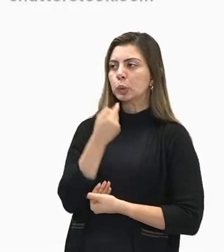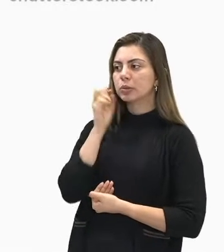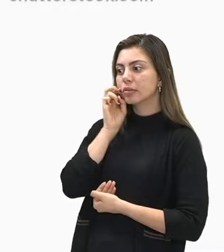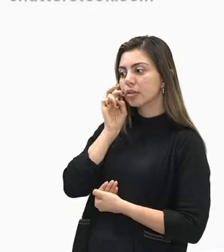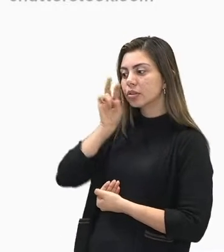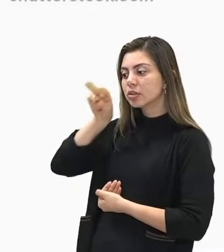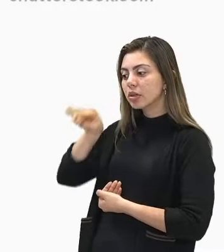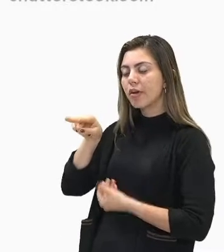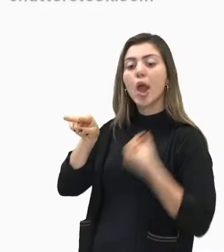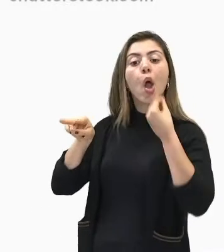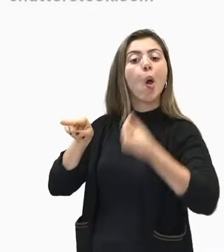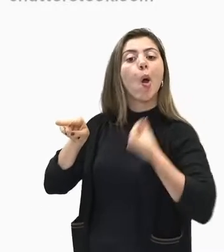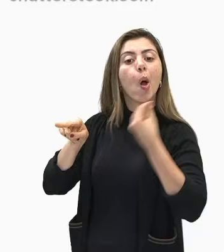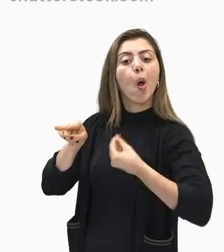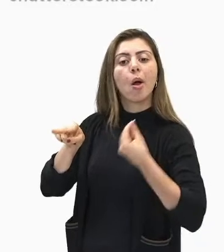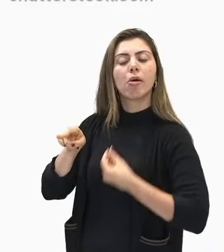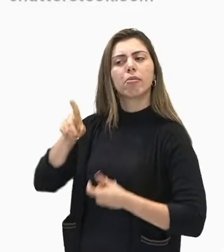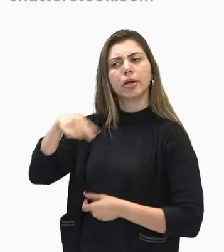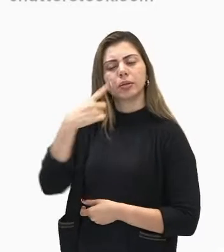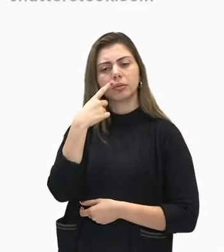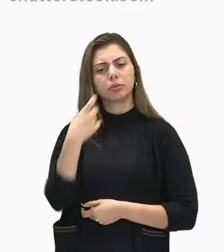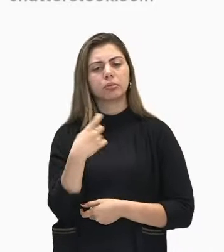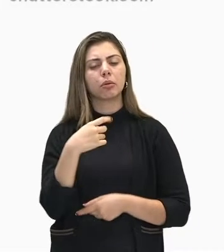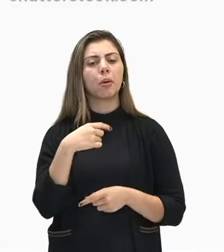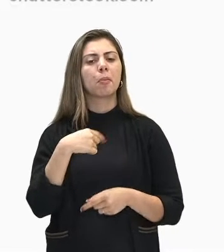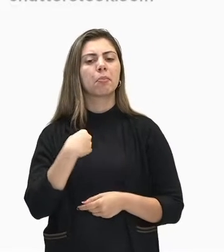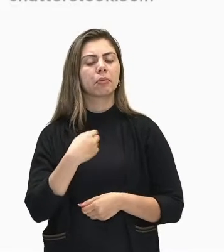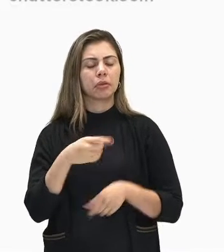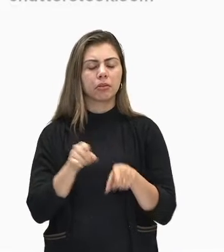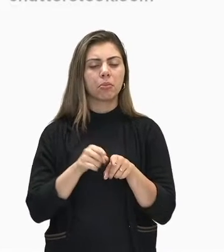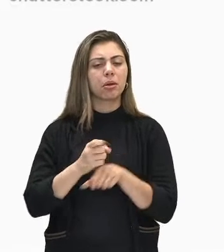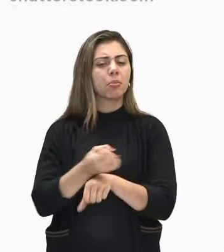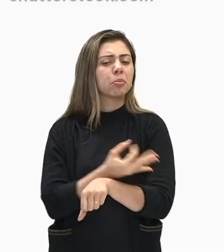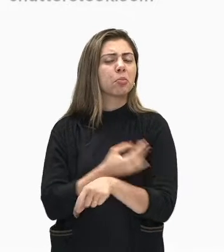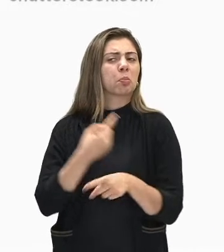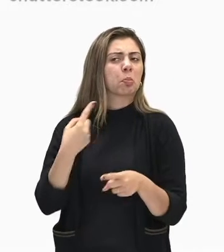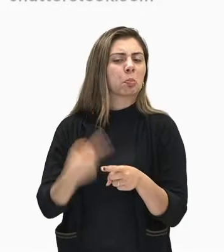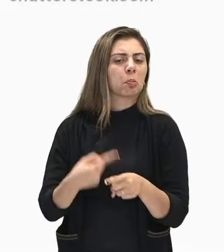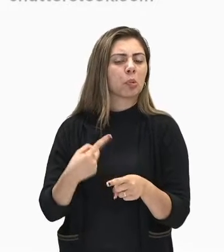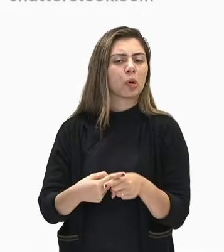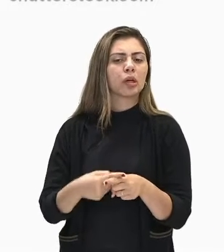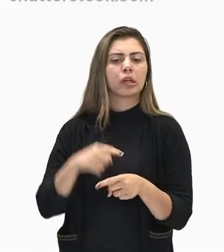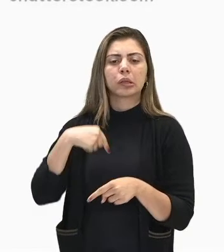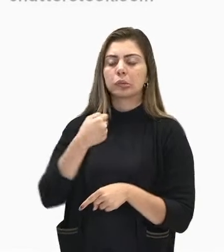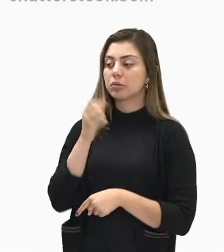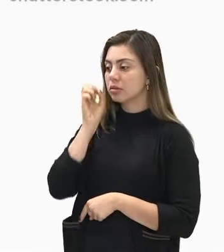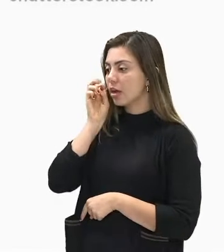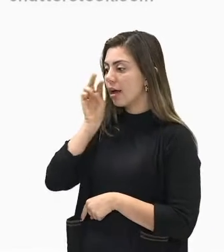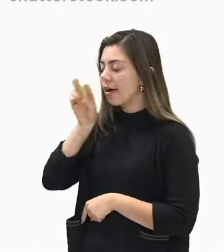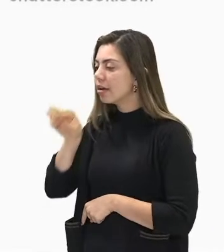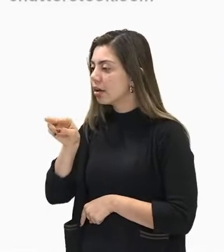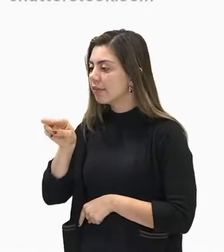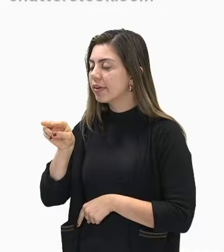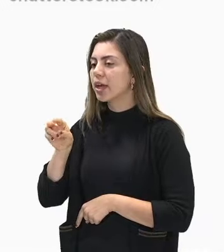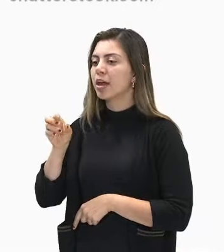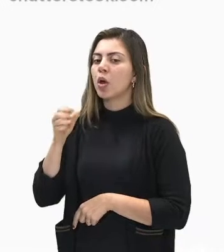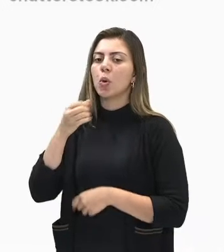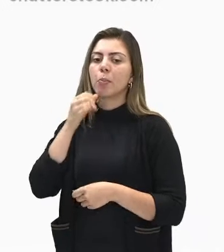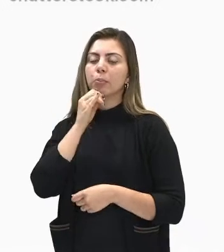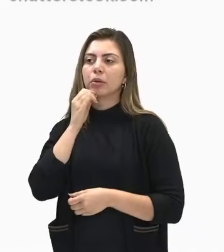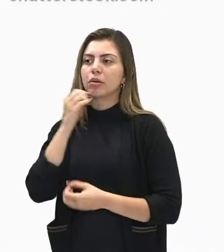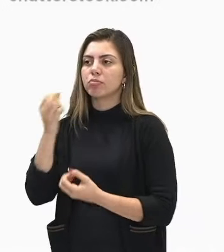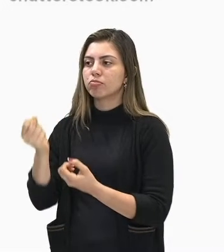isso é interessante e muito emocionante, porque a gente consegue ver